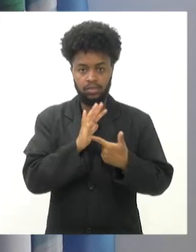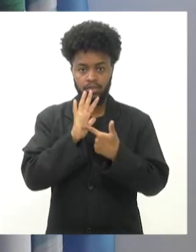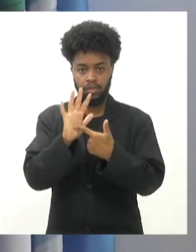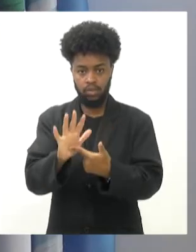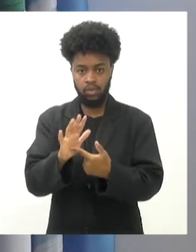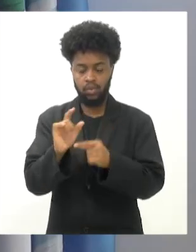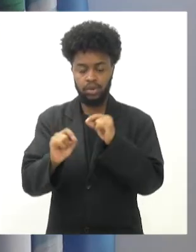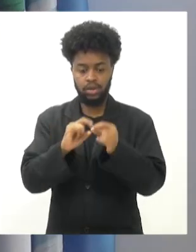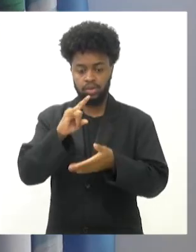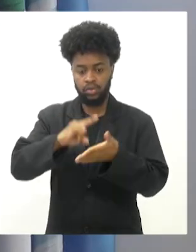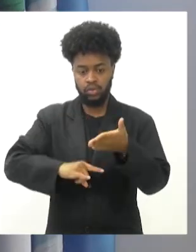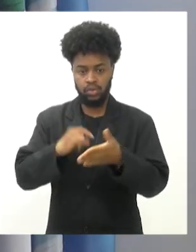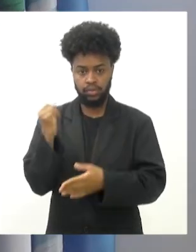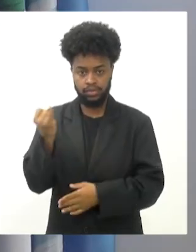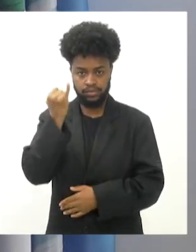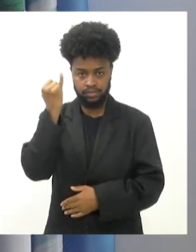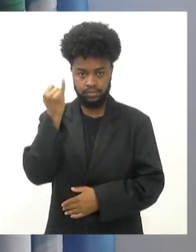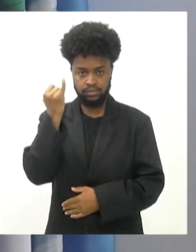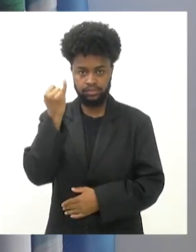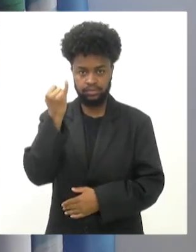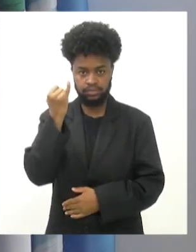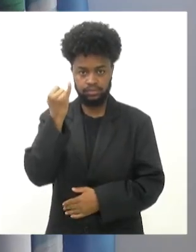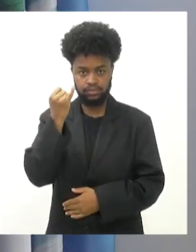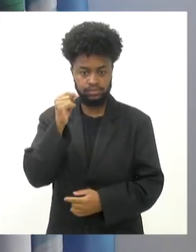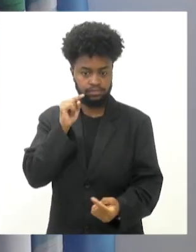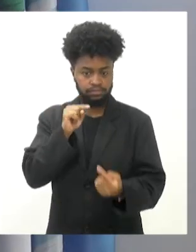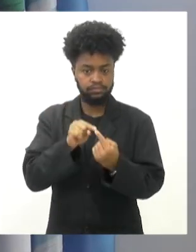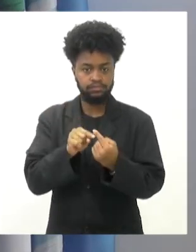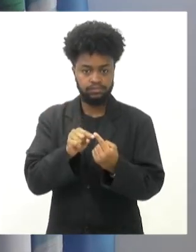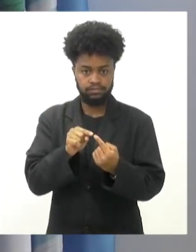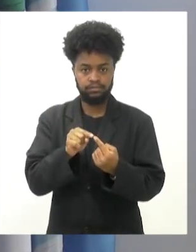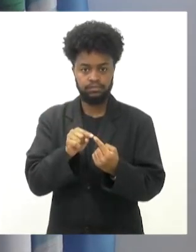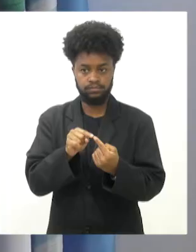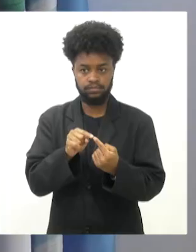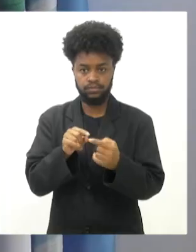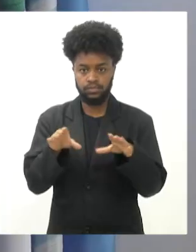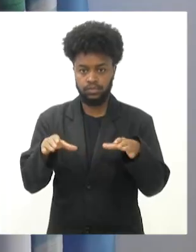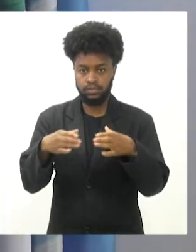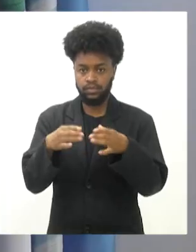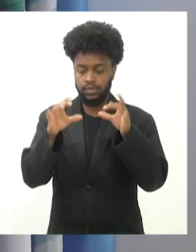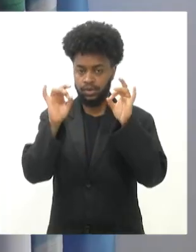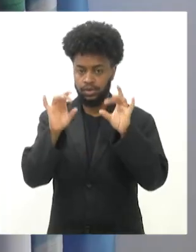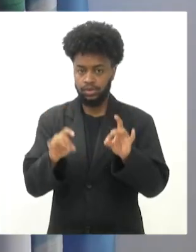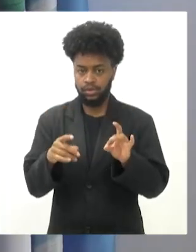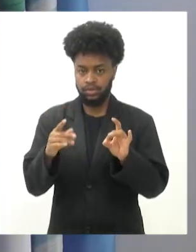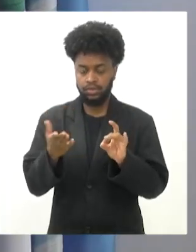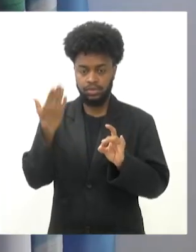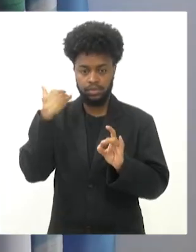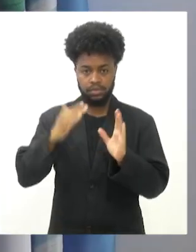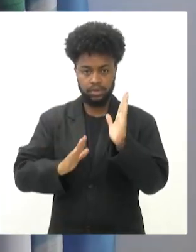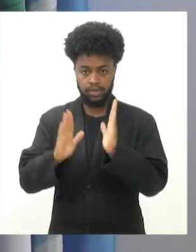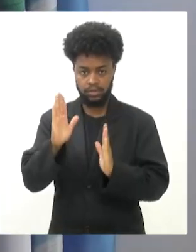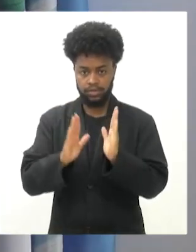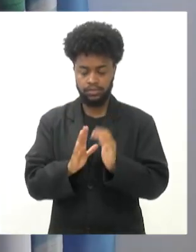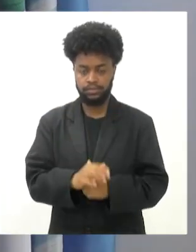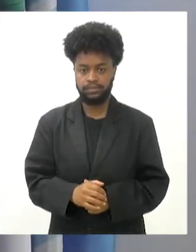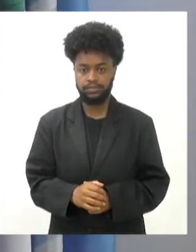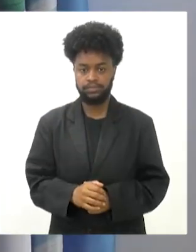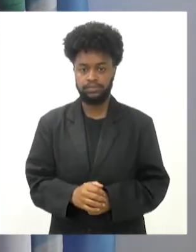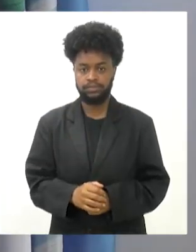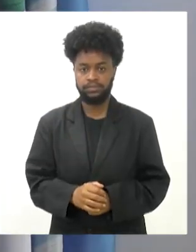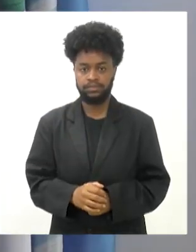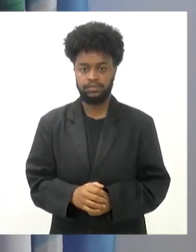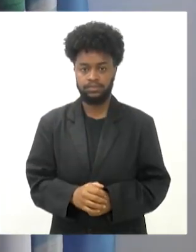de documentos relevantes que foram objeto da comissão especial na legislatura passada.